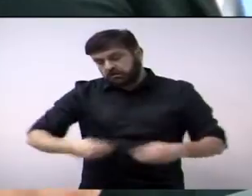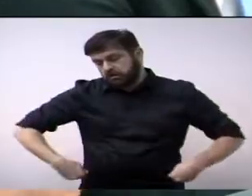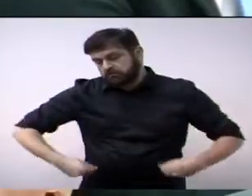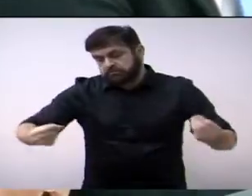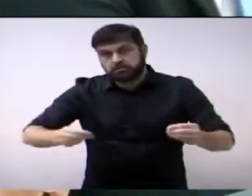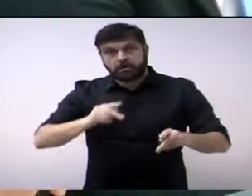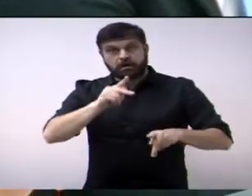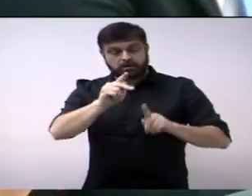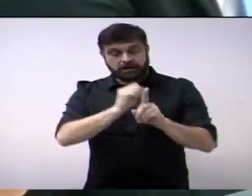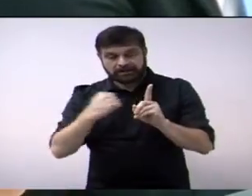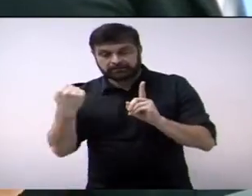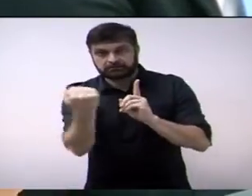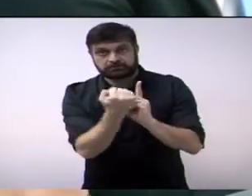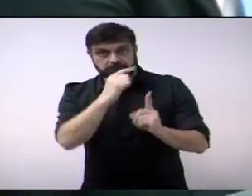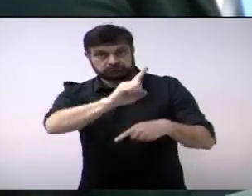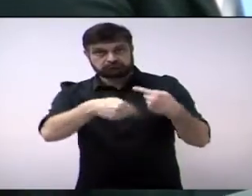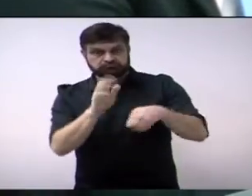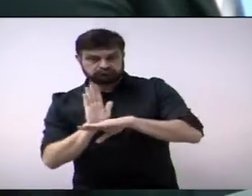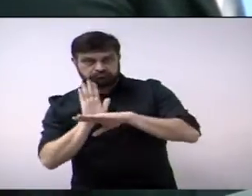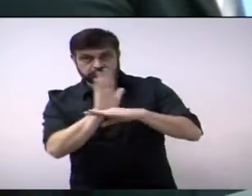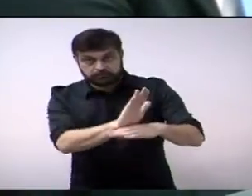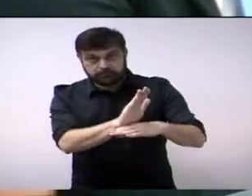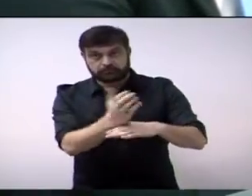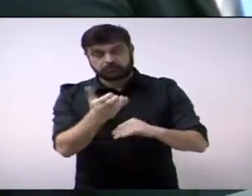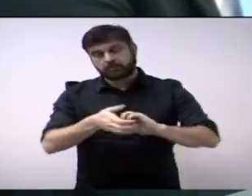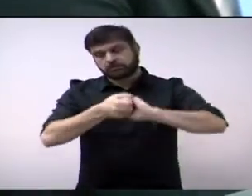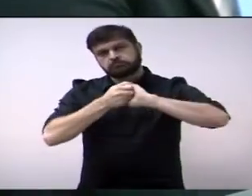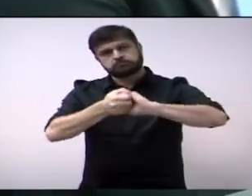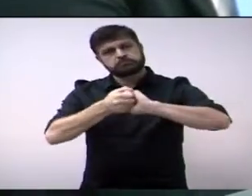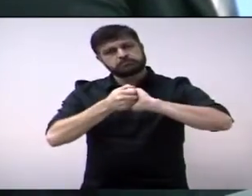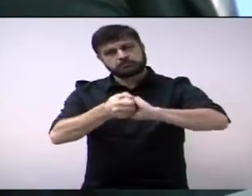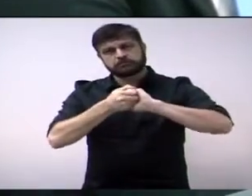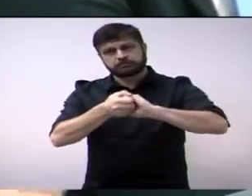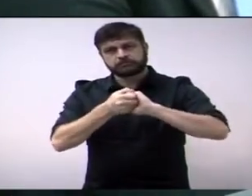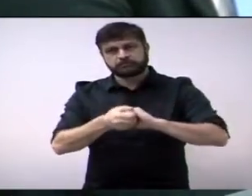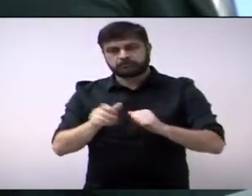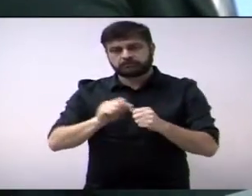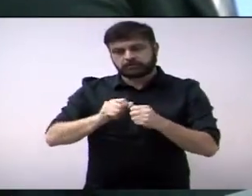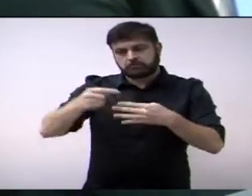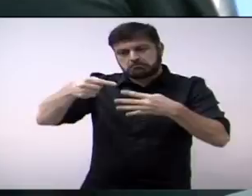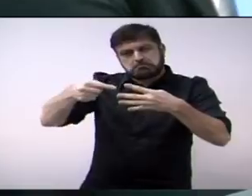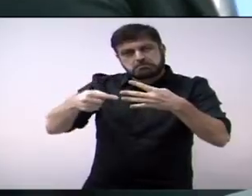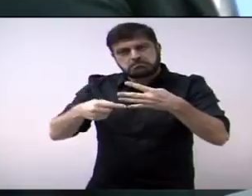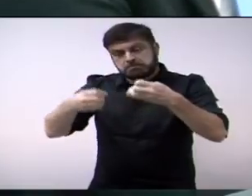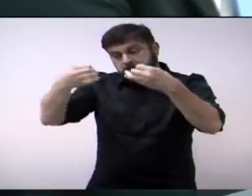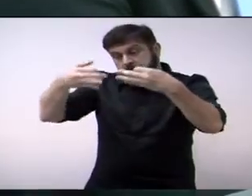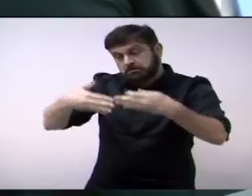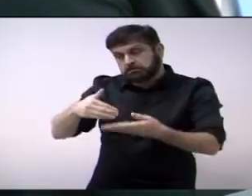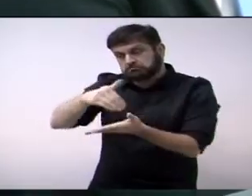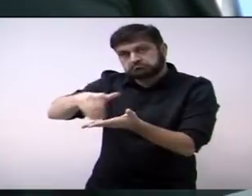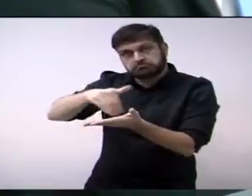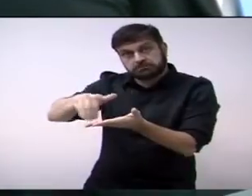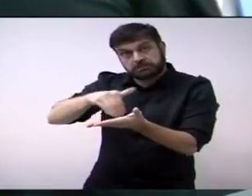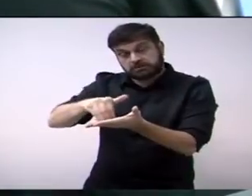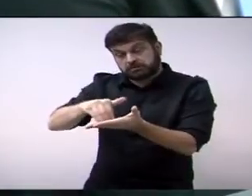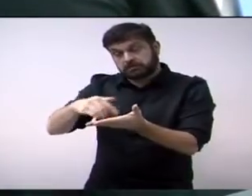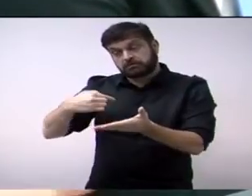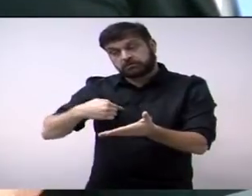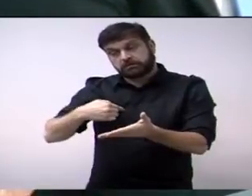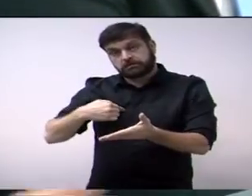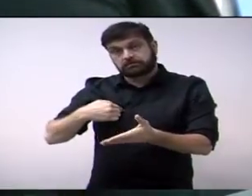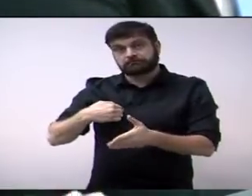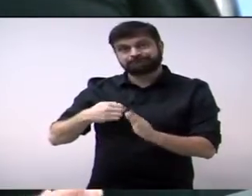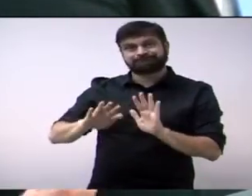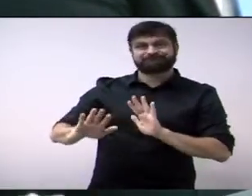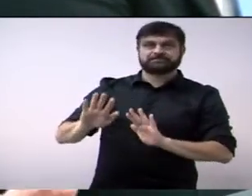para a sociedade. Então, eu deixo aqui meus parabéns e faço essa ponderação com o secretário. Eu, particularmente, tenho